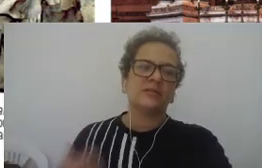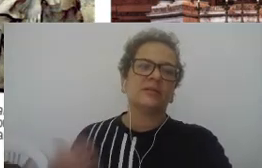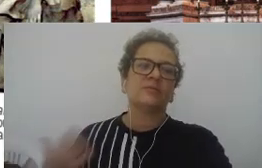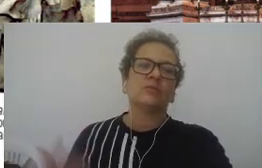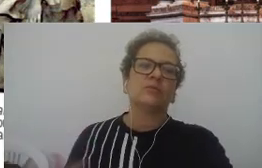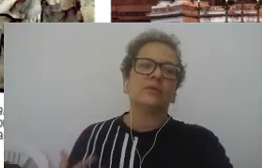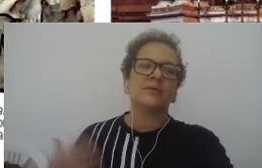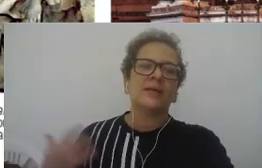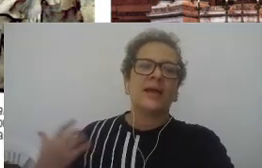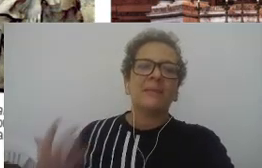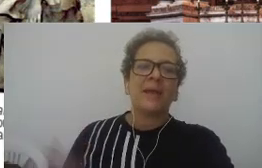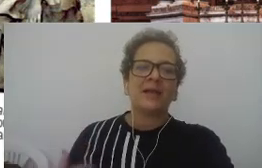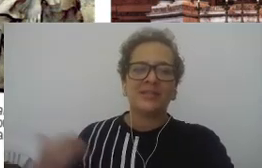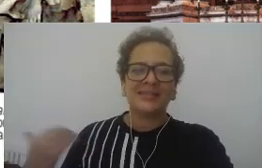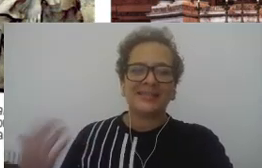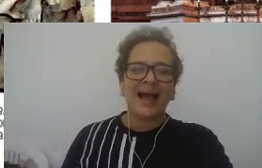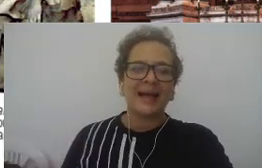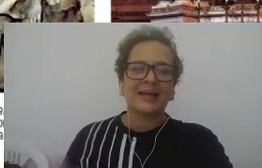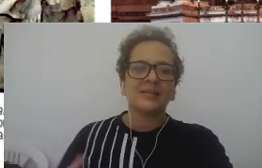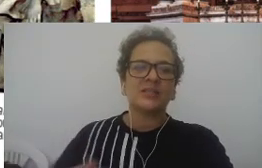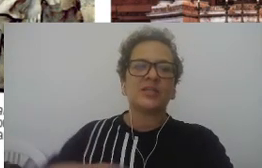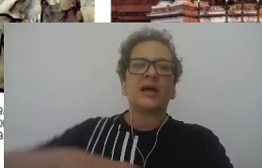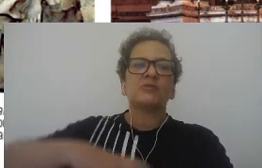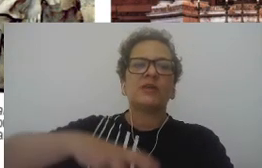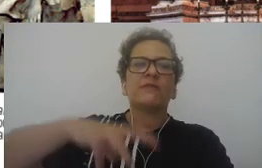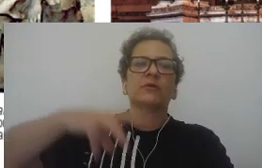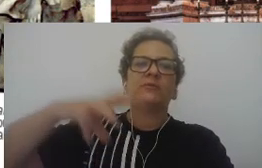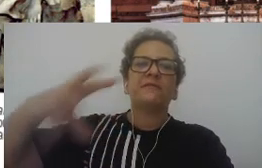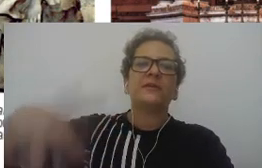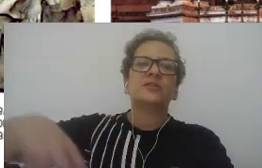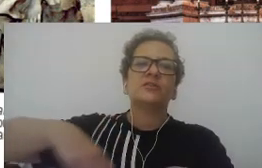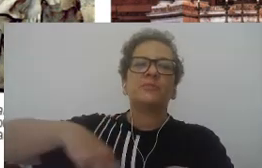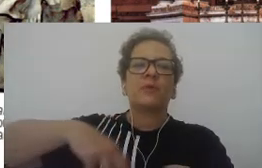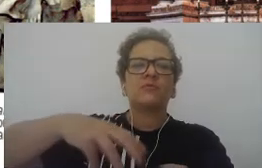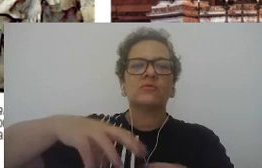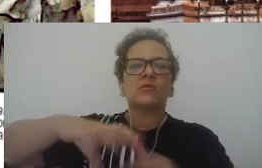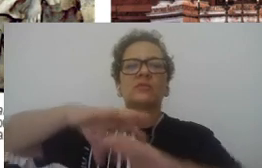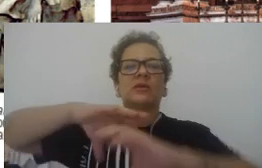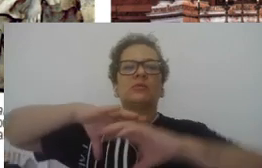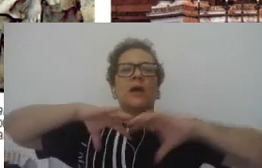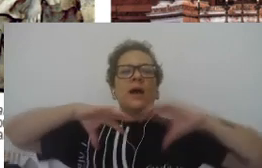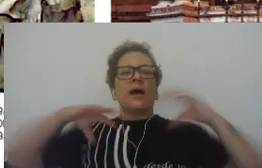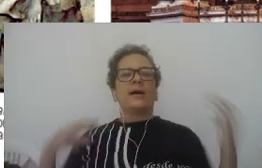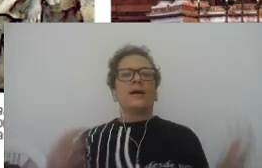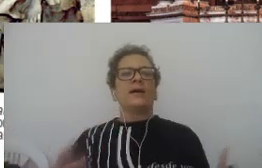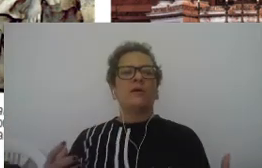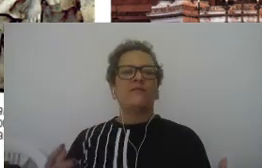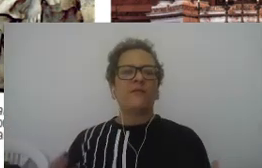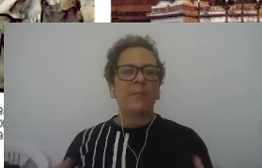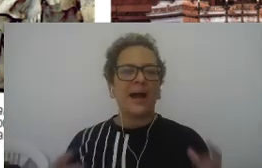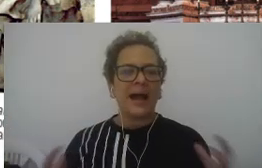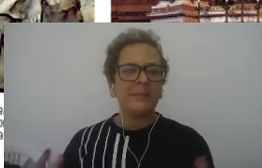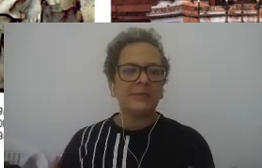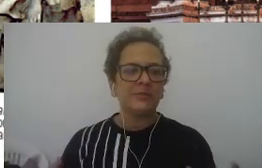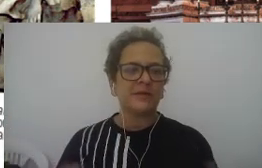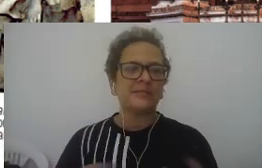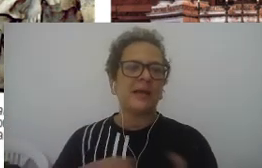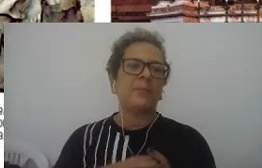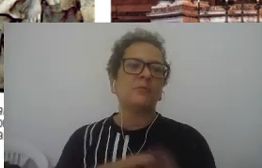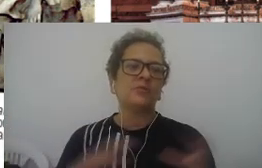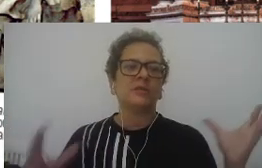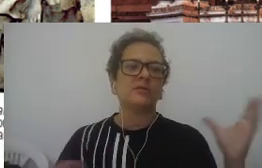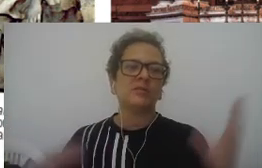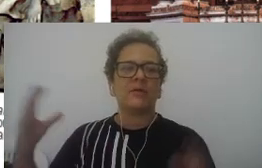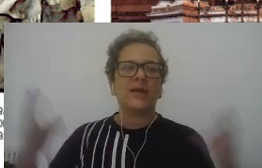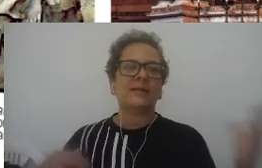Artistas então esculturas imagens sacras em geral já foram defendidos por alguns como sendo a uma forma rápida